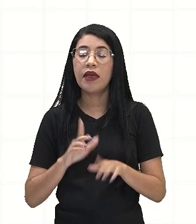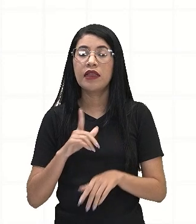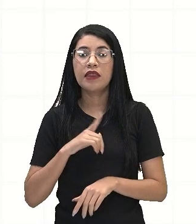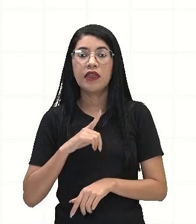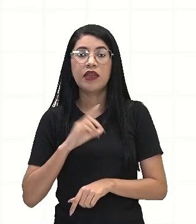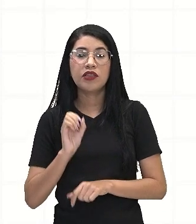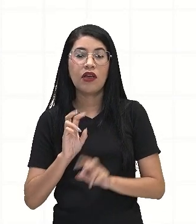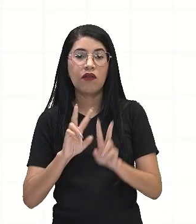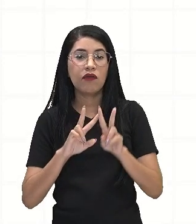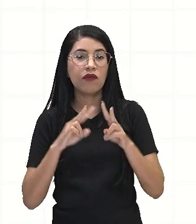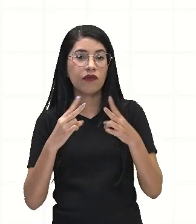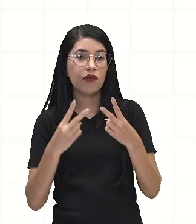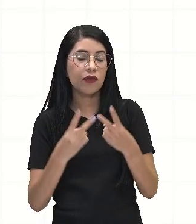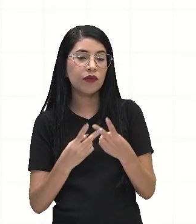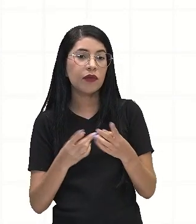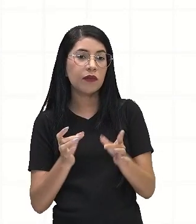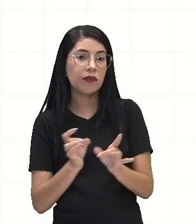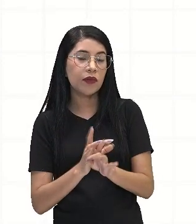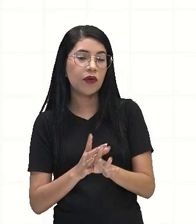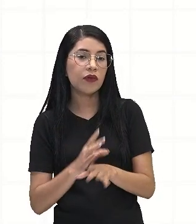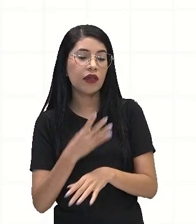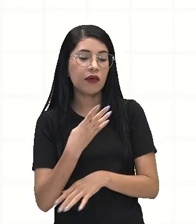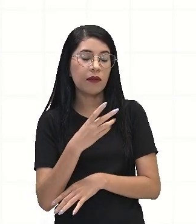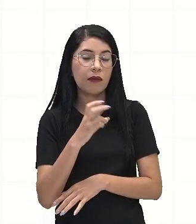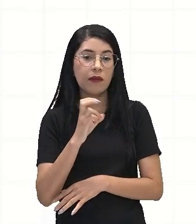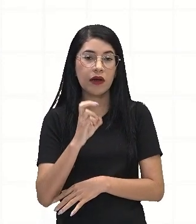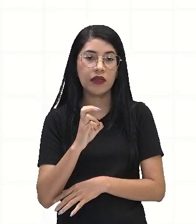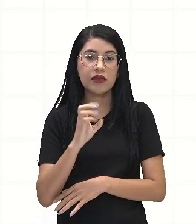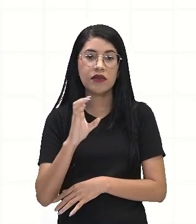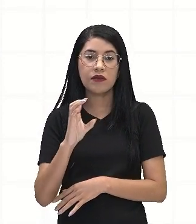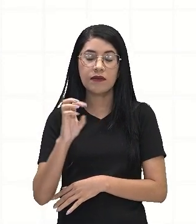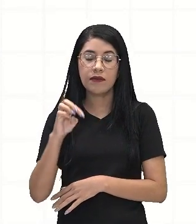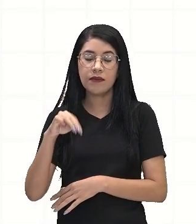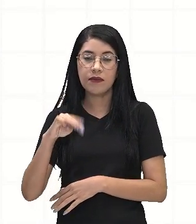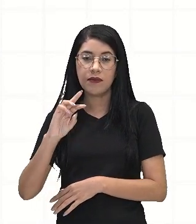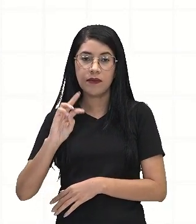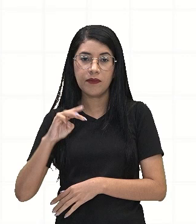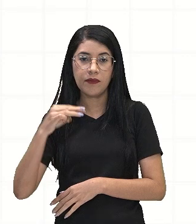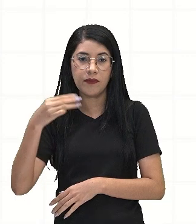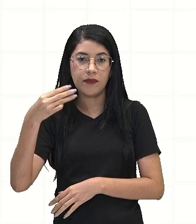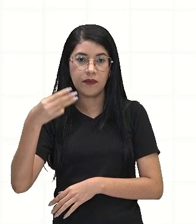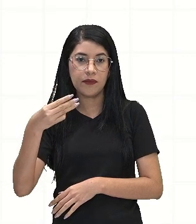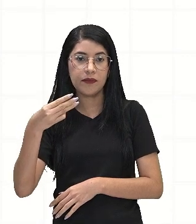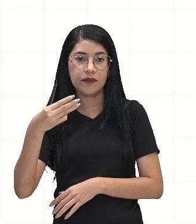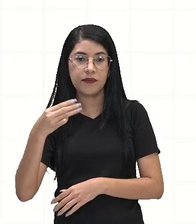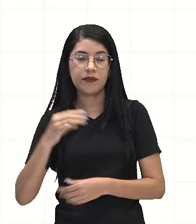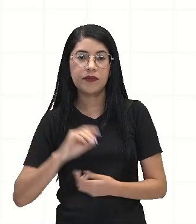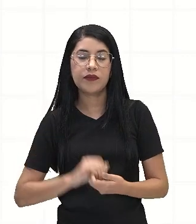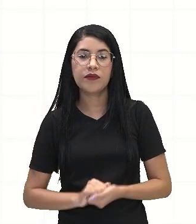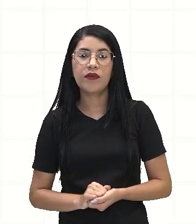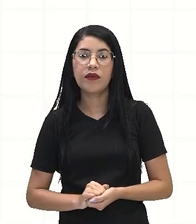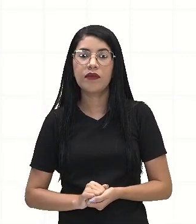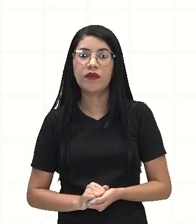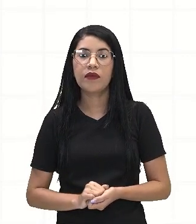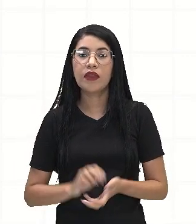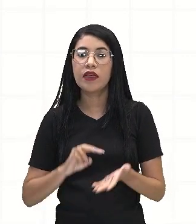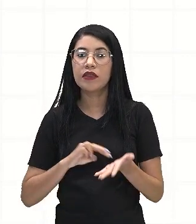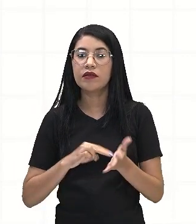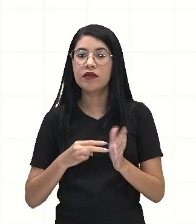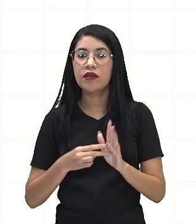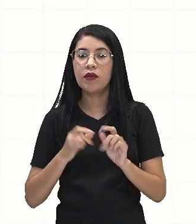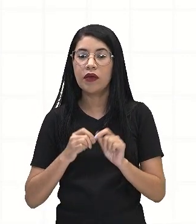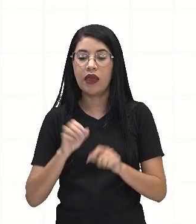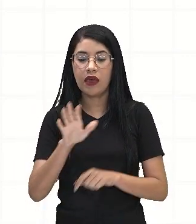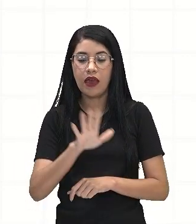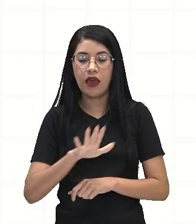volume. Ela disse aqui, né, que o volume é de 45 centímetros cúbicos. Ou seja,